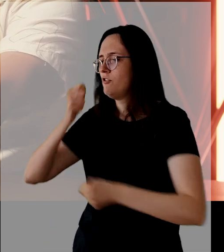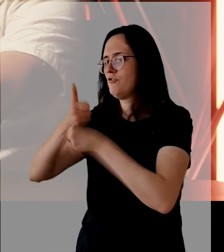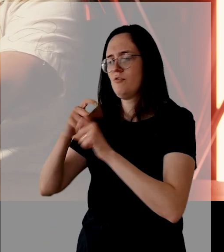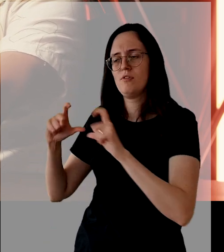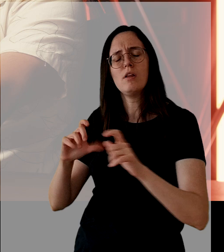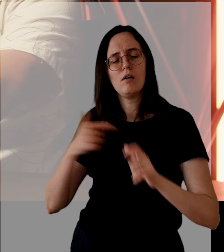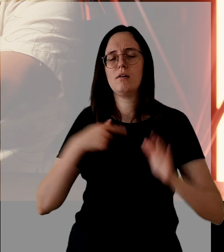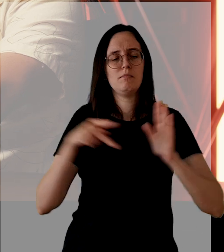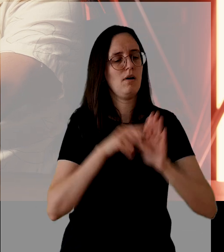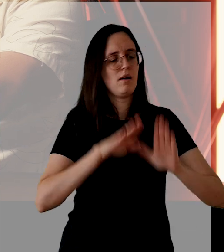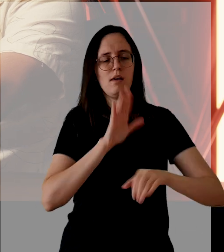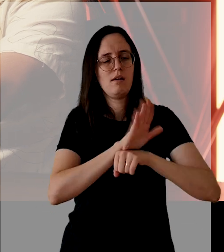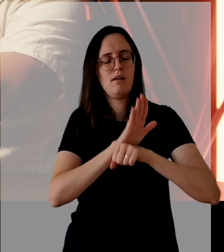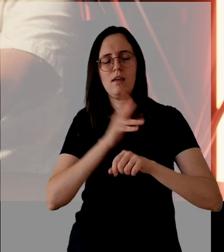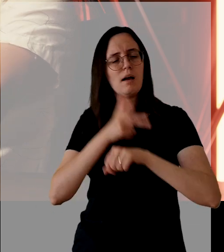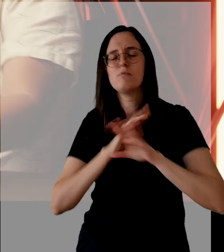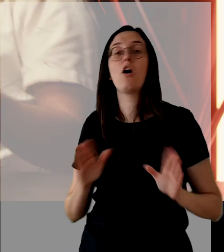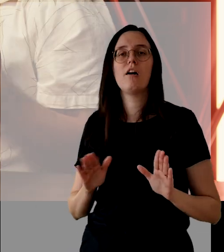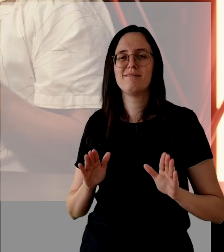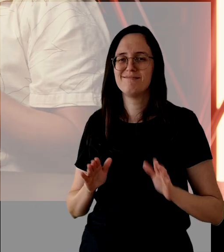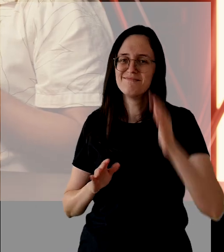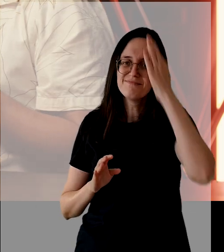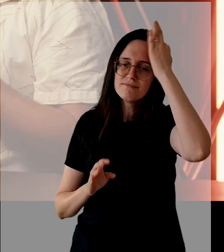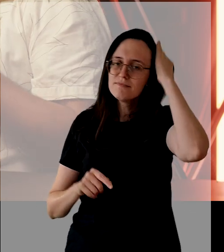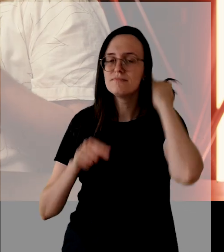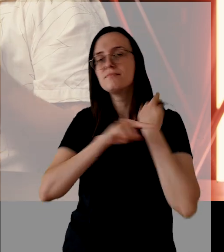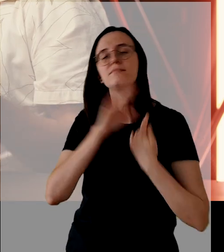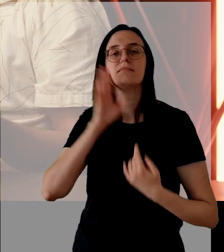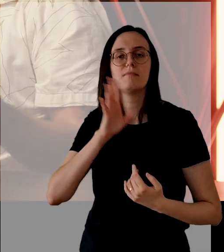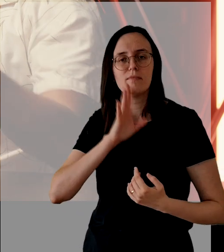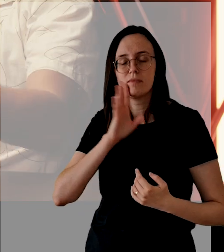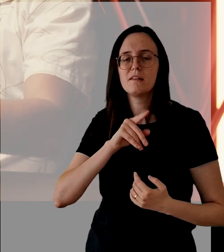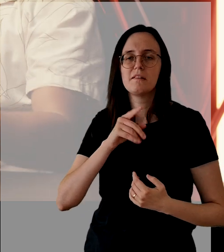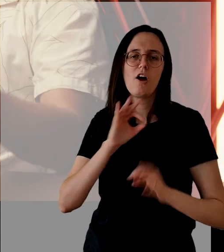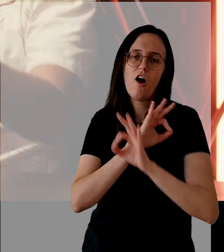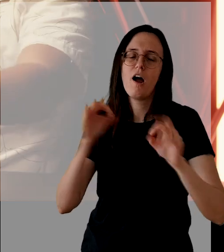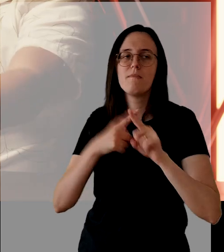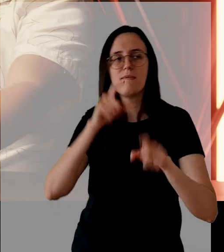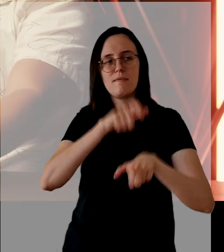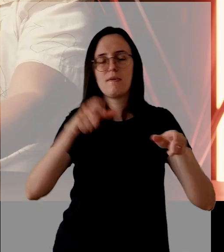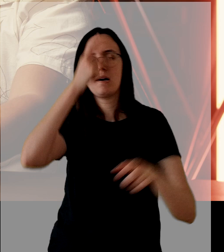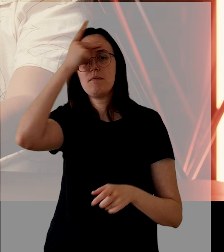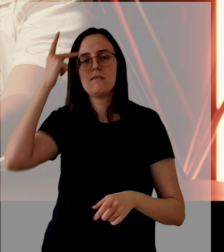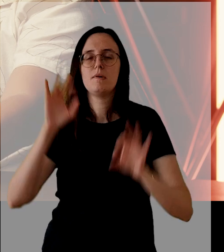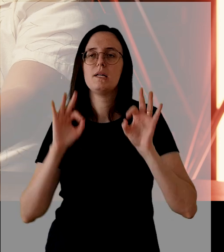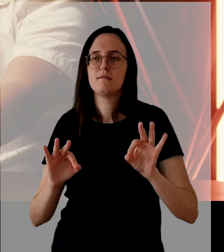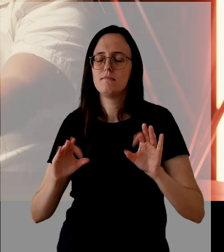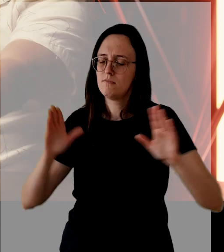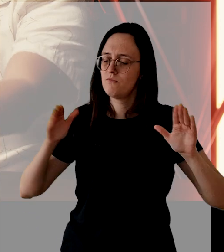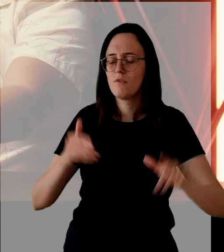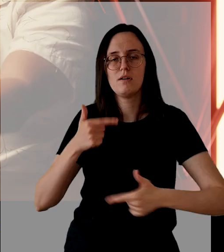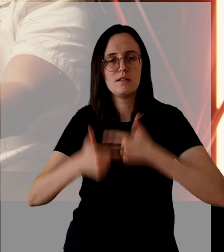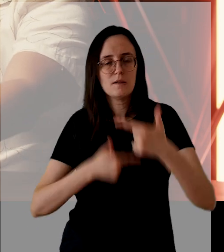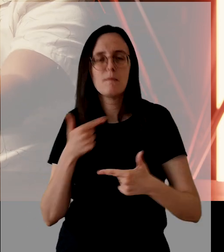ser assistente de câmera mesmo, e eu acho super legal. É super bom, na verdade é ótimo para mim quando tem isso, porque são pessoas que são muito